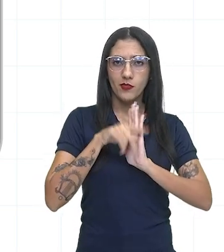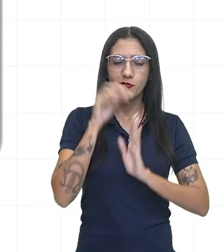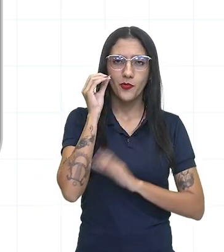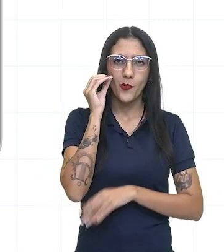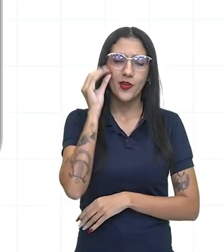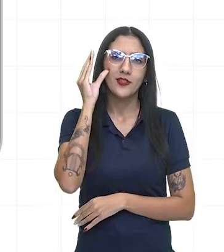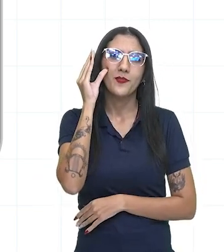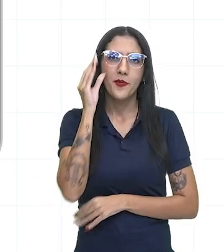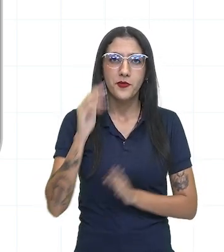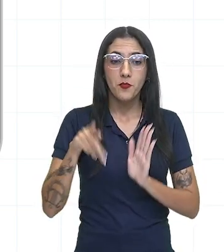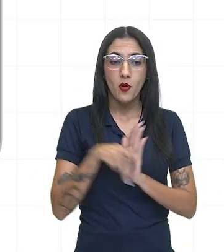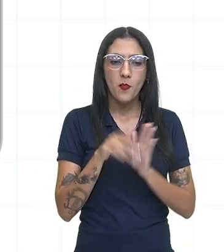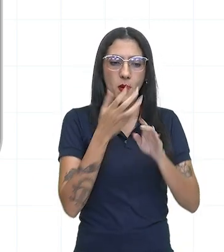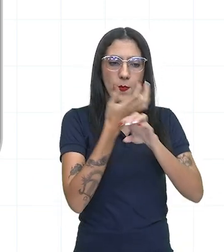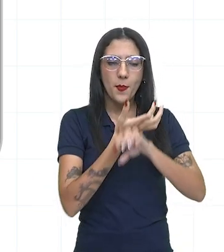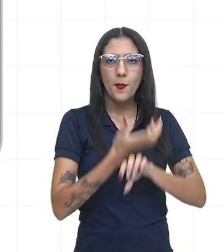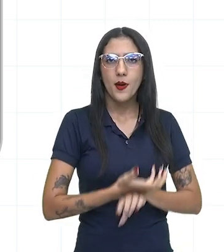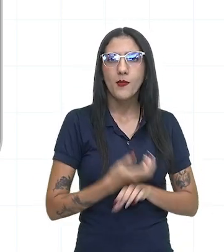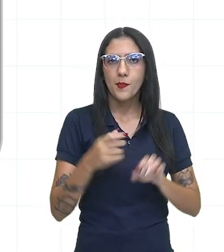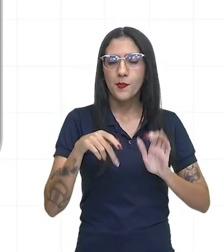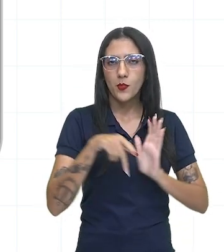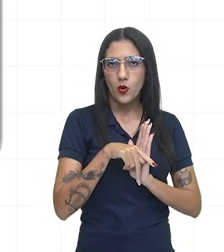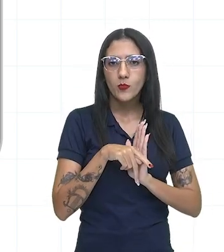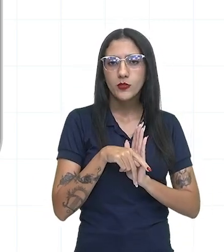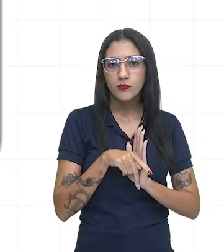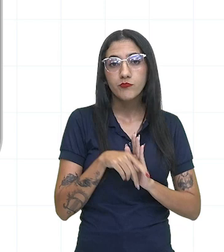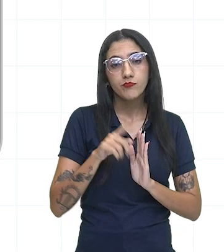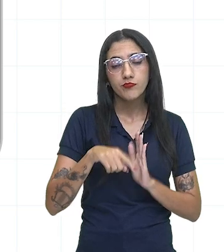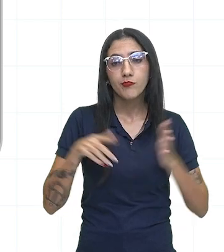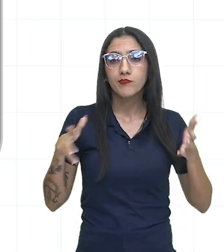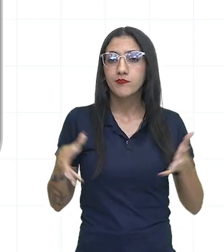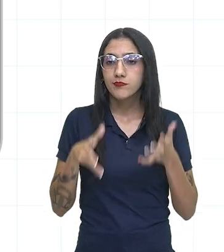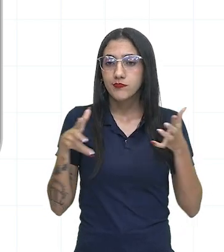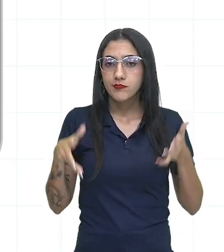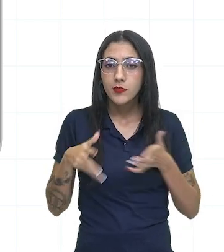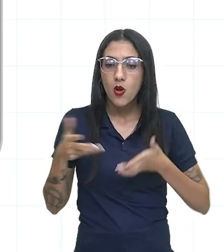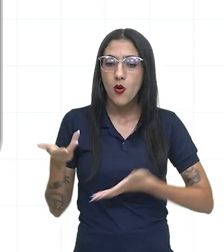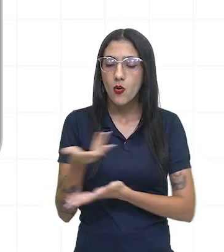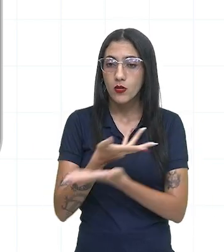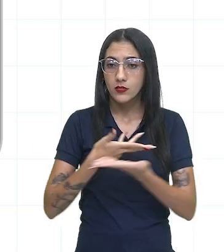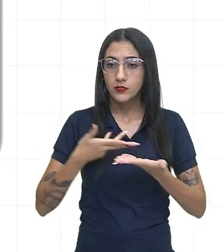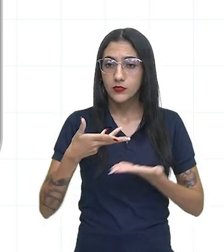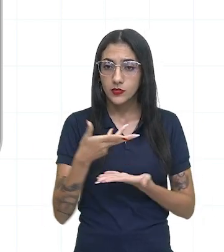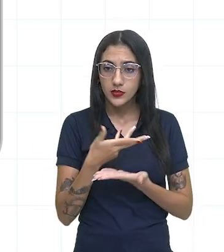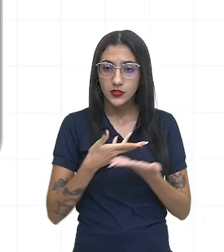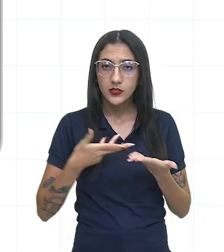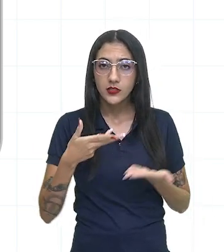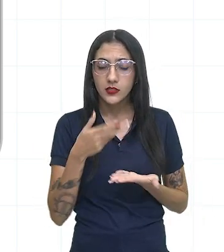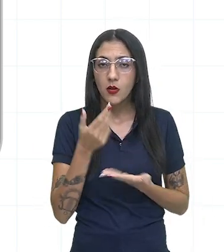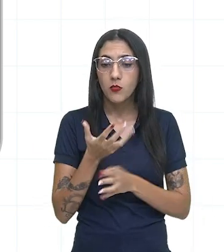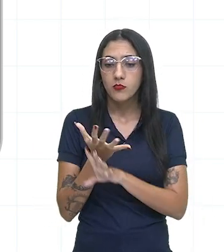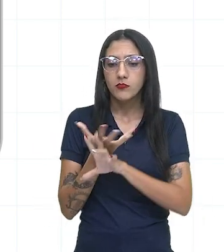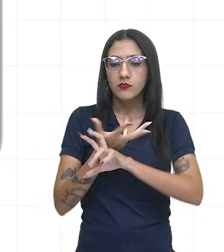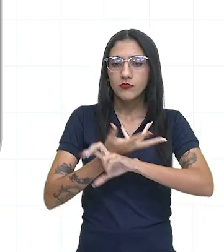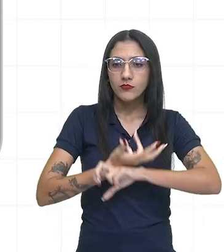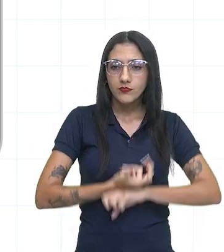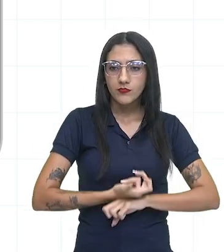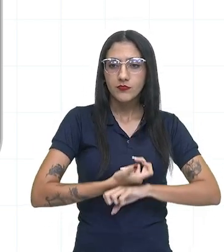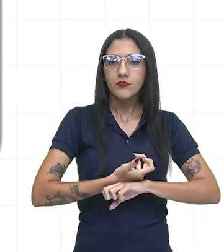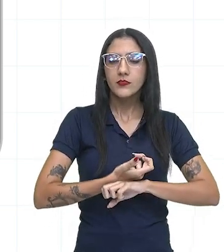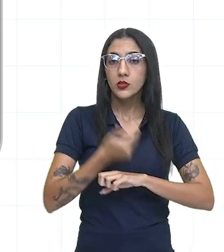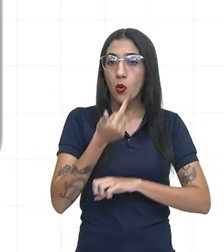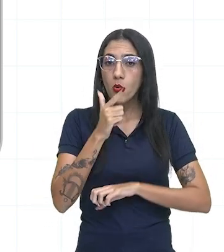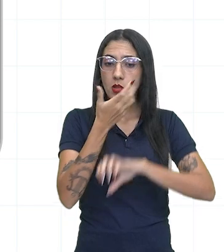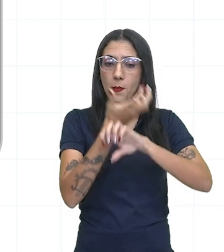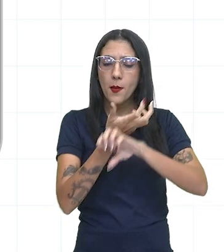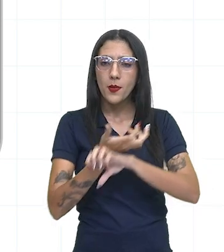suas disciplinas específicas, promovendo colaboração interdisciplinares que podem